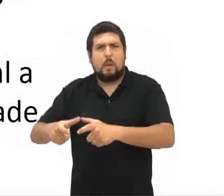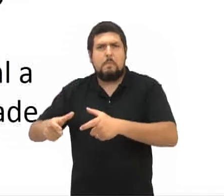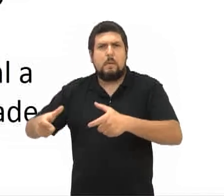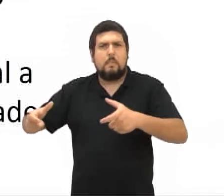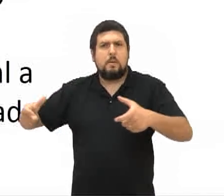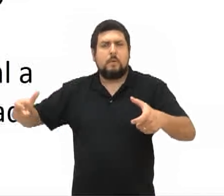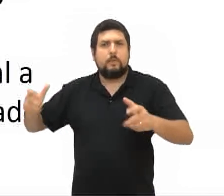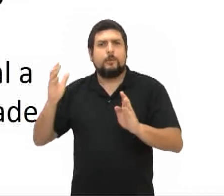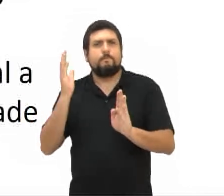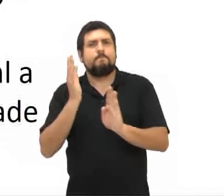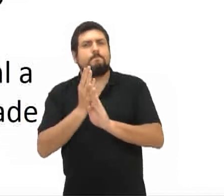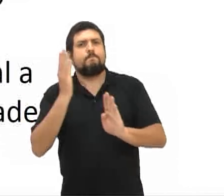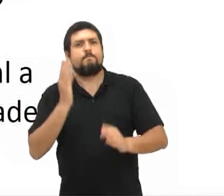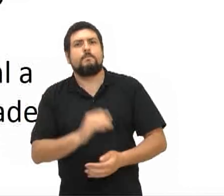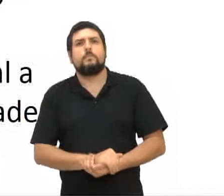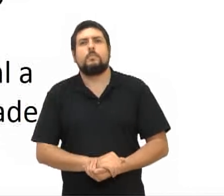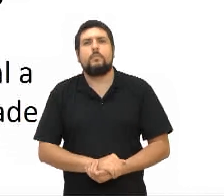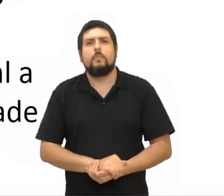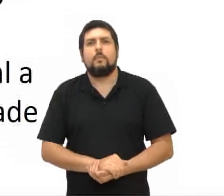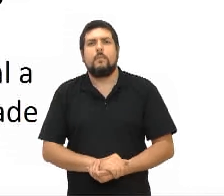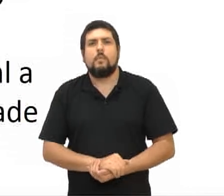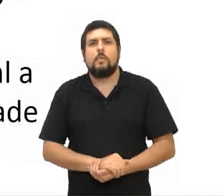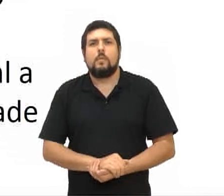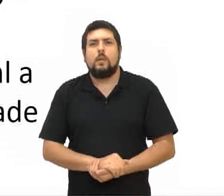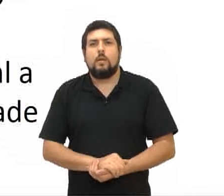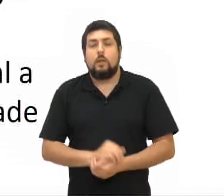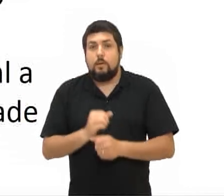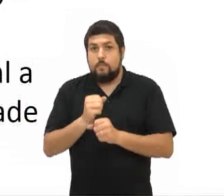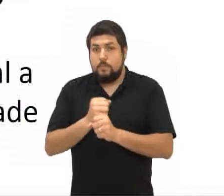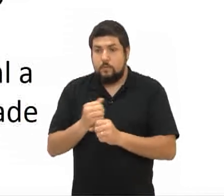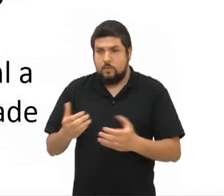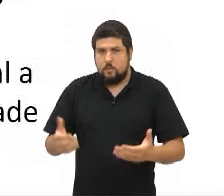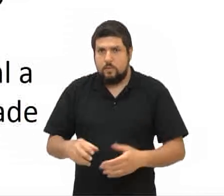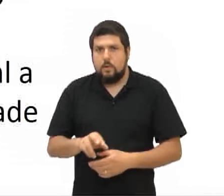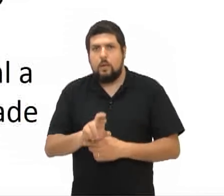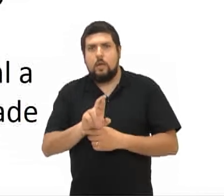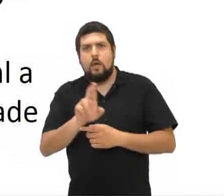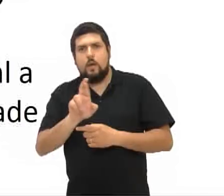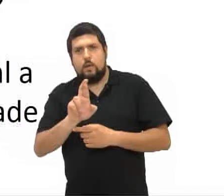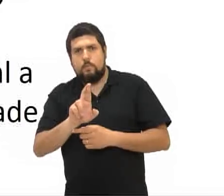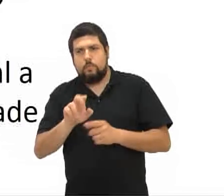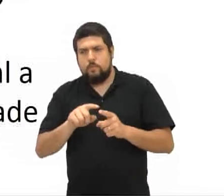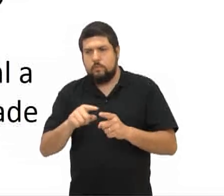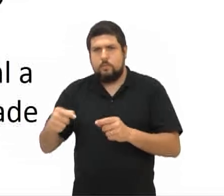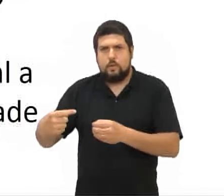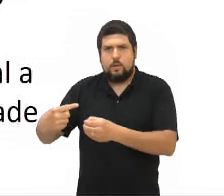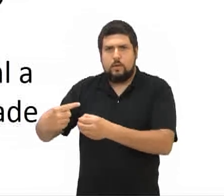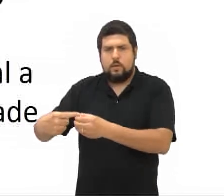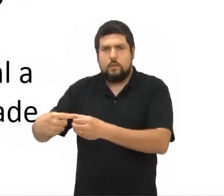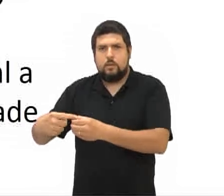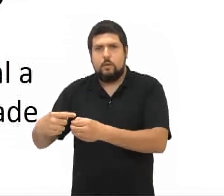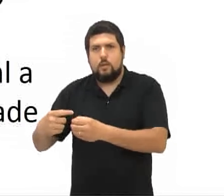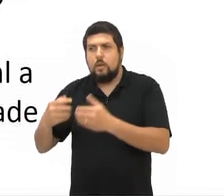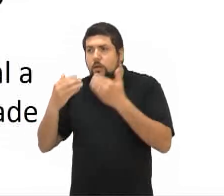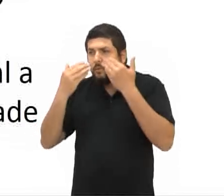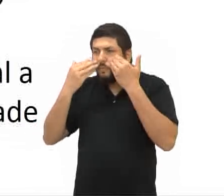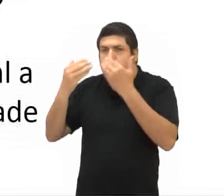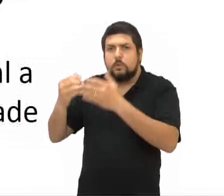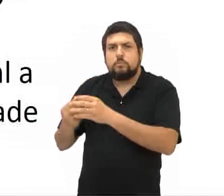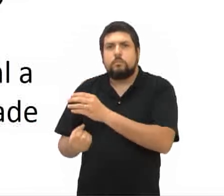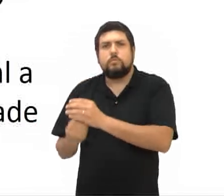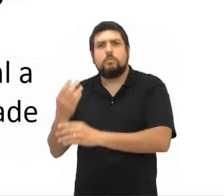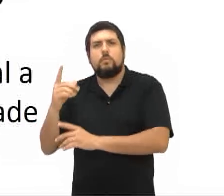consideravelmente. Este ano, na cidade confrontante a Rebouças, instaurou-se um hospital para